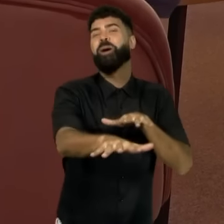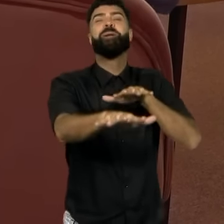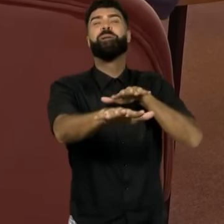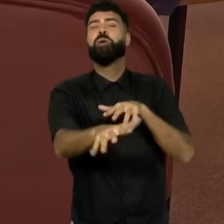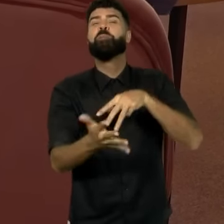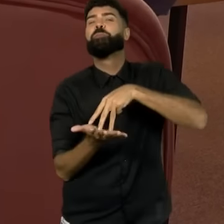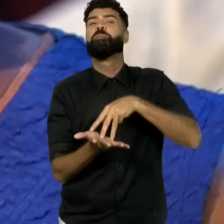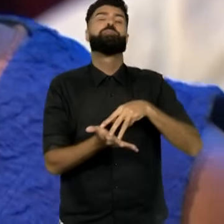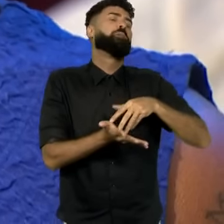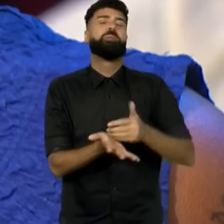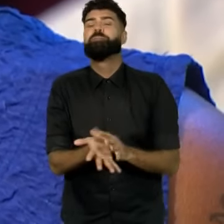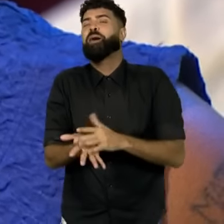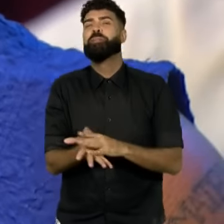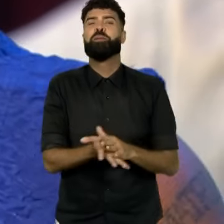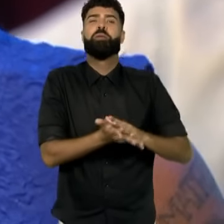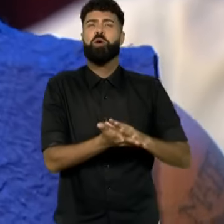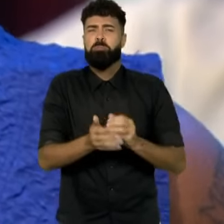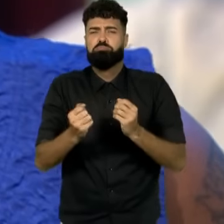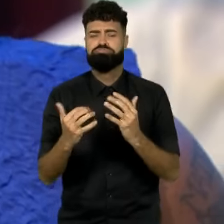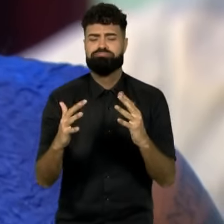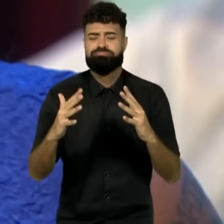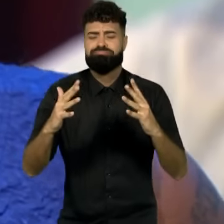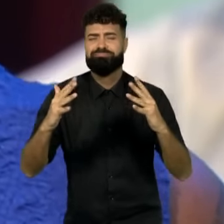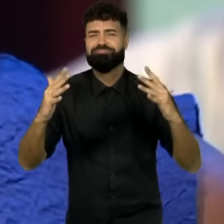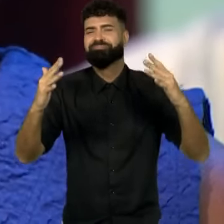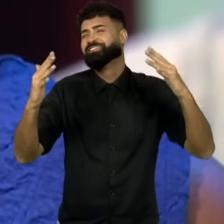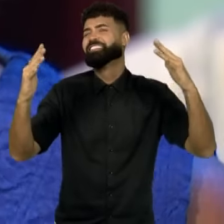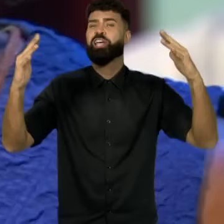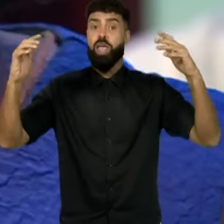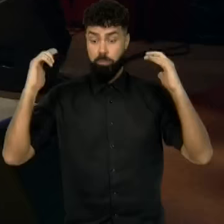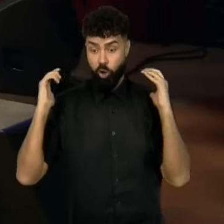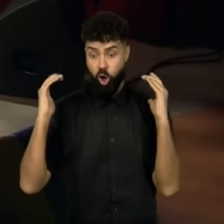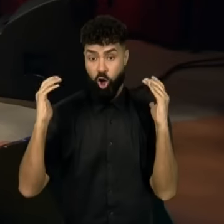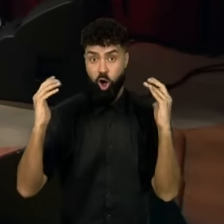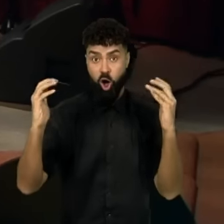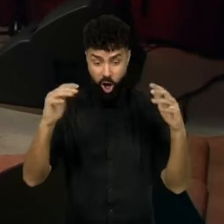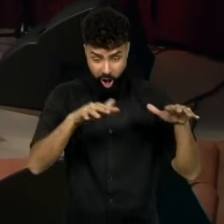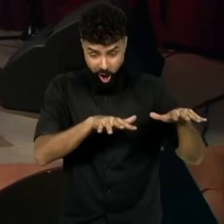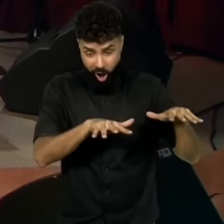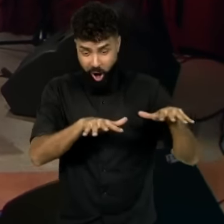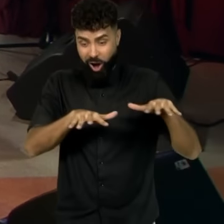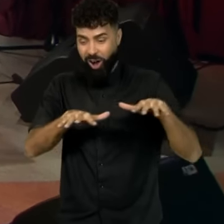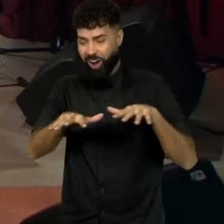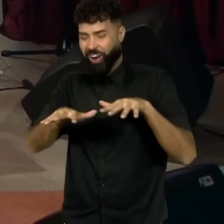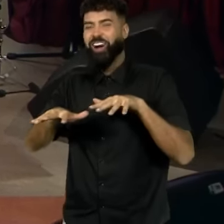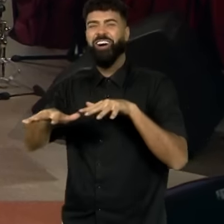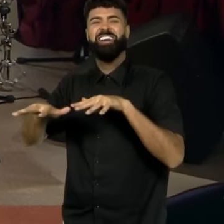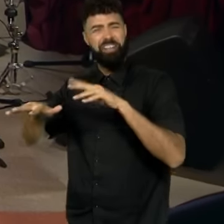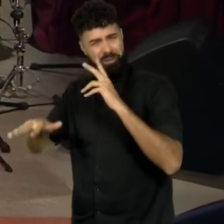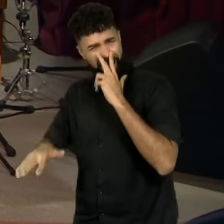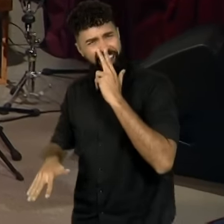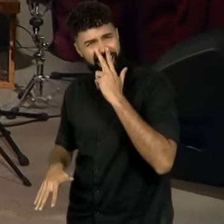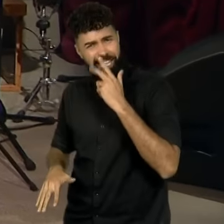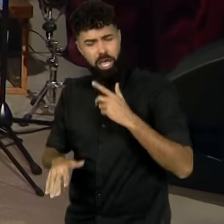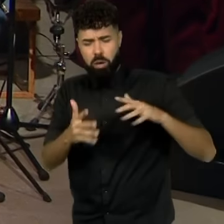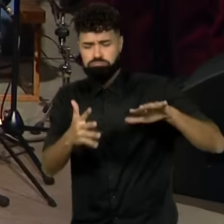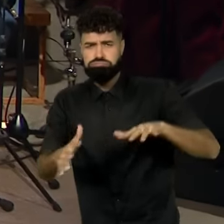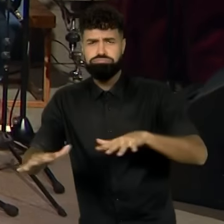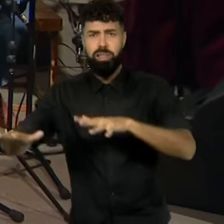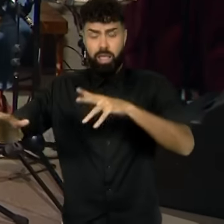passarela e vai entrando na avenida, parece a maravilha